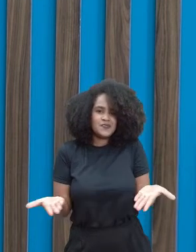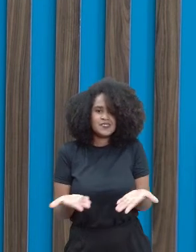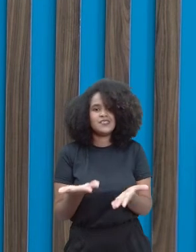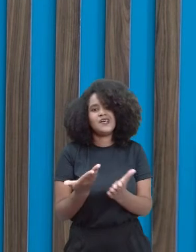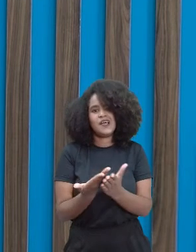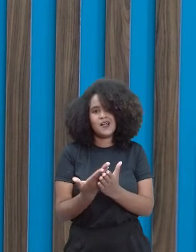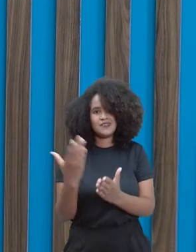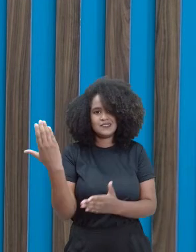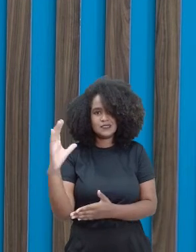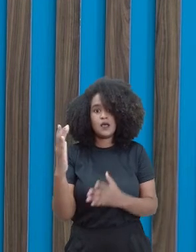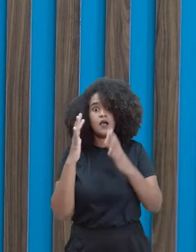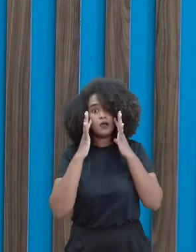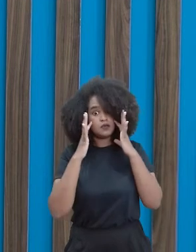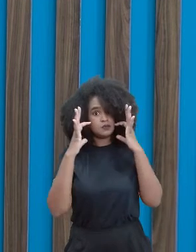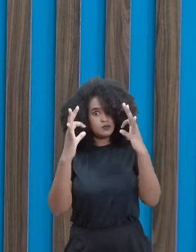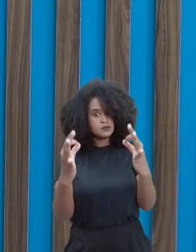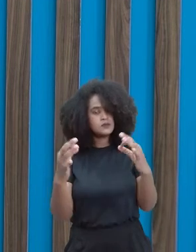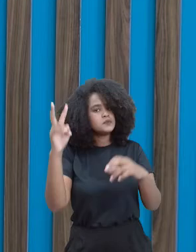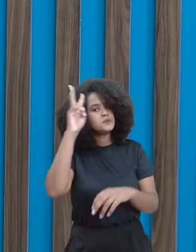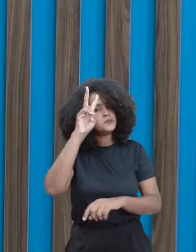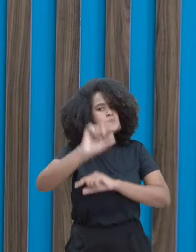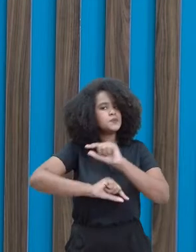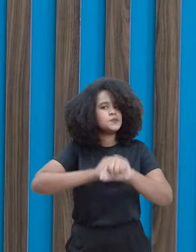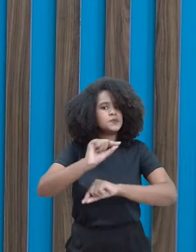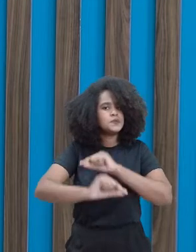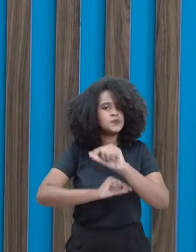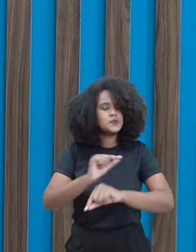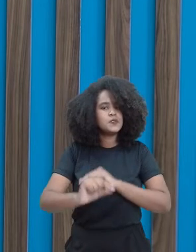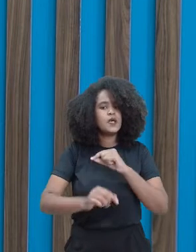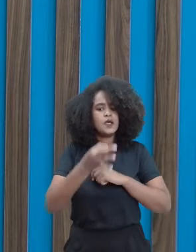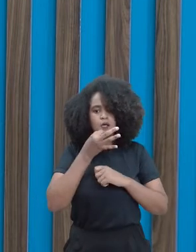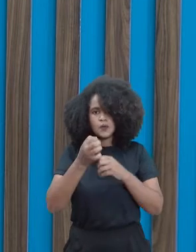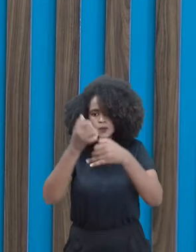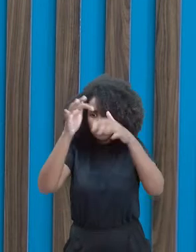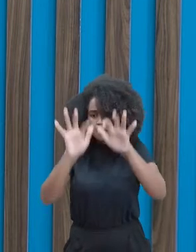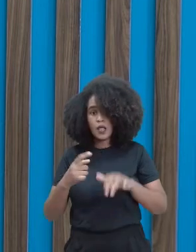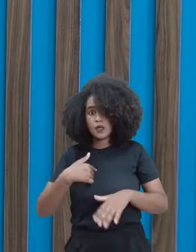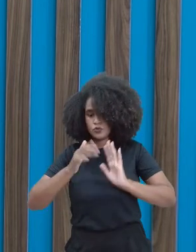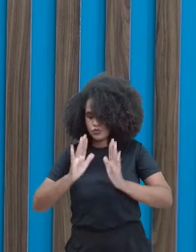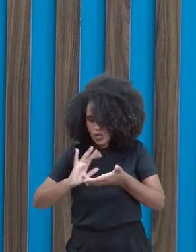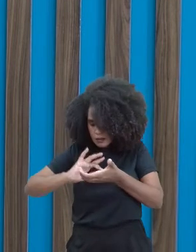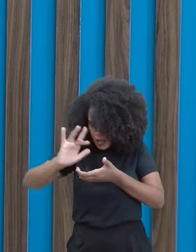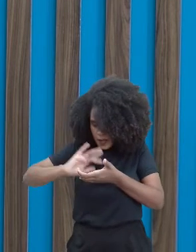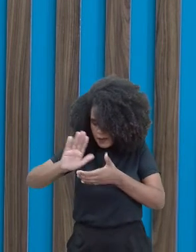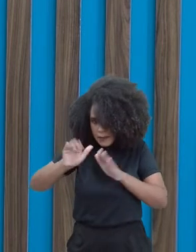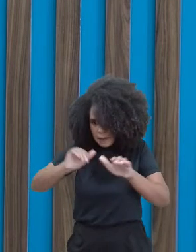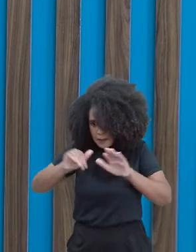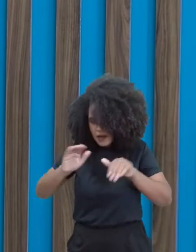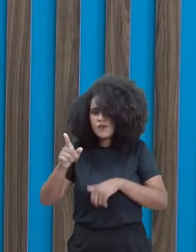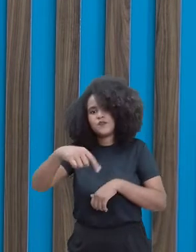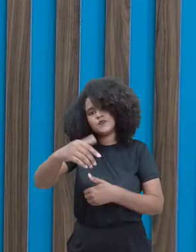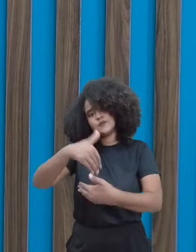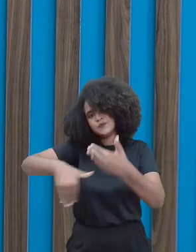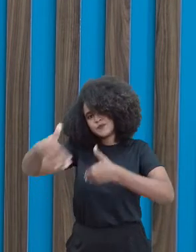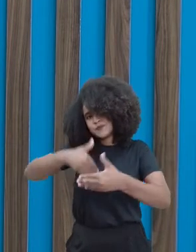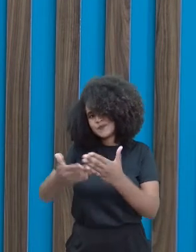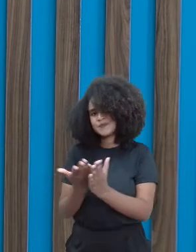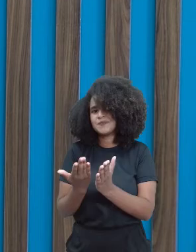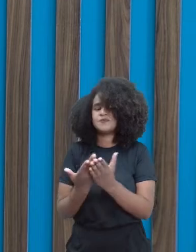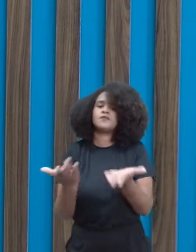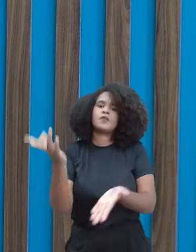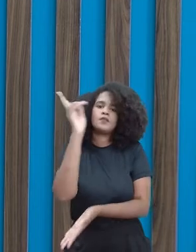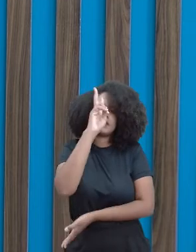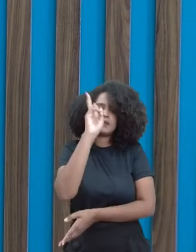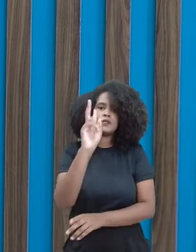de ciências. Fiquem atentos e lembrem-se do chat aí que eu já estou aqui chamando vocês para a nossa aula. Lembrem-se de